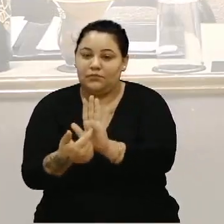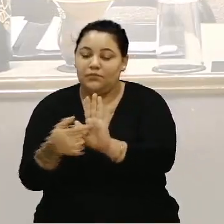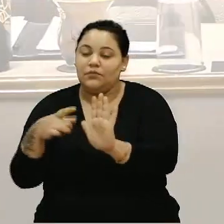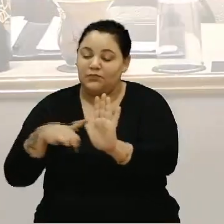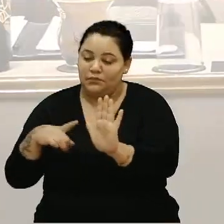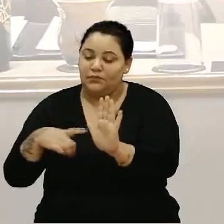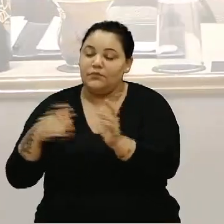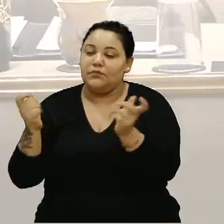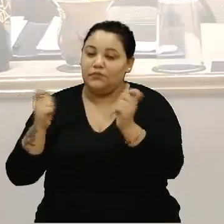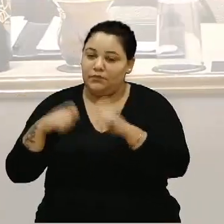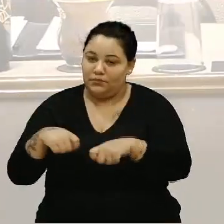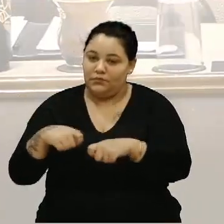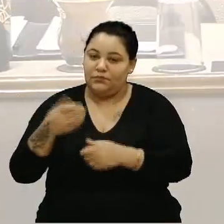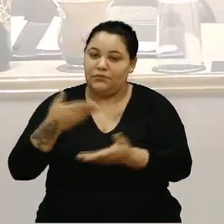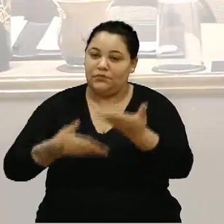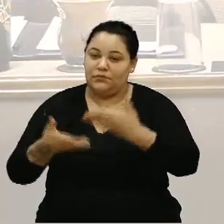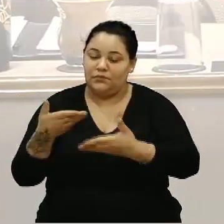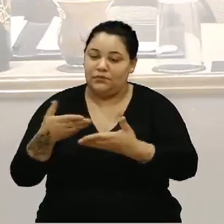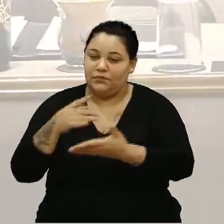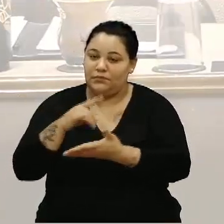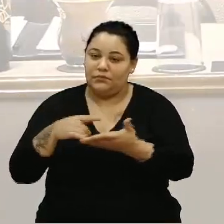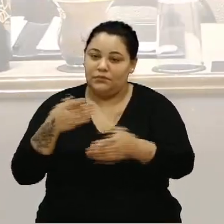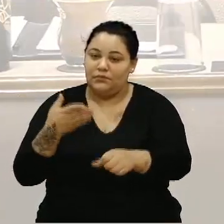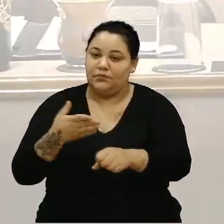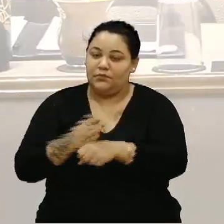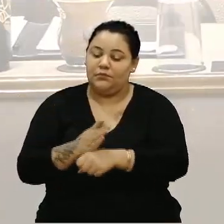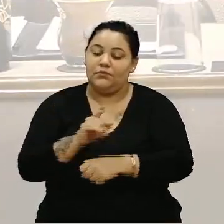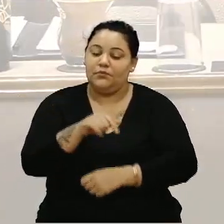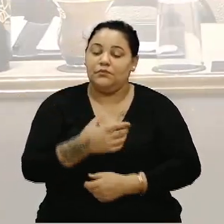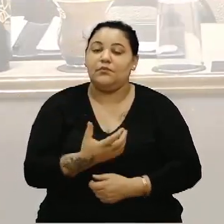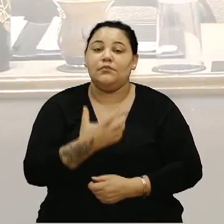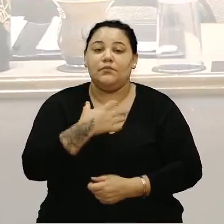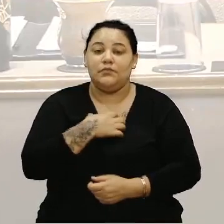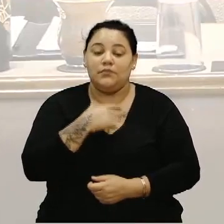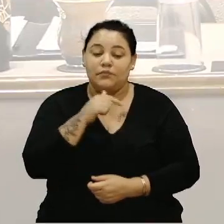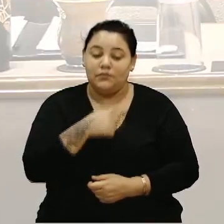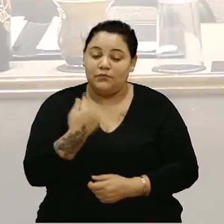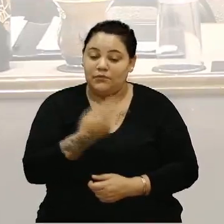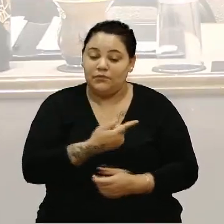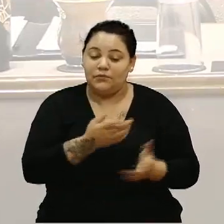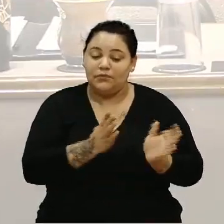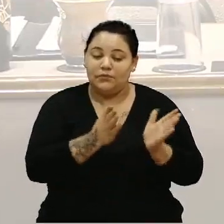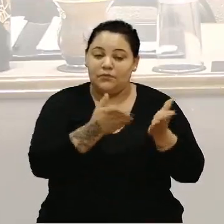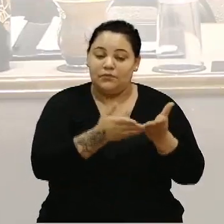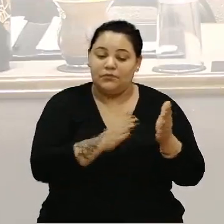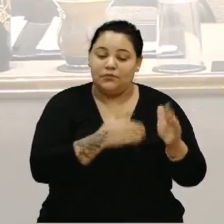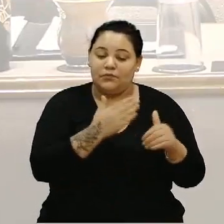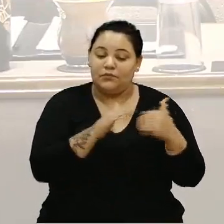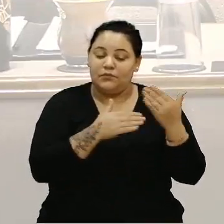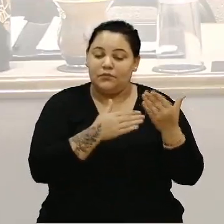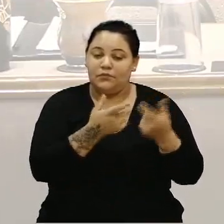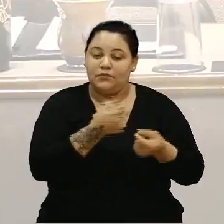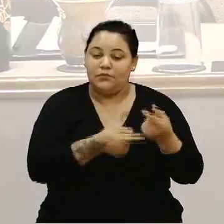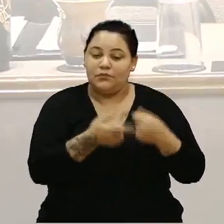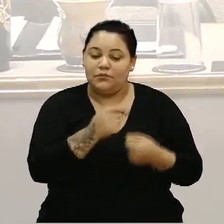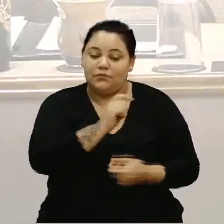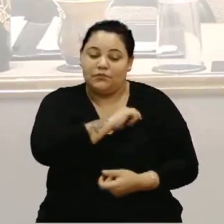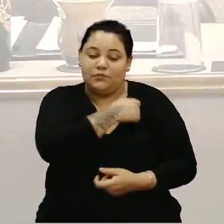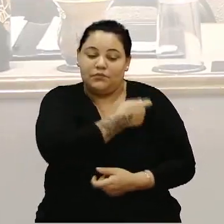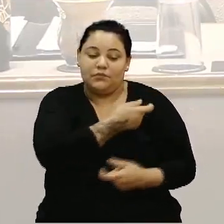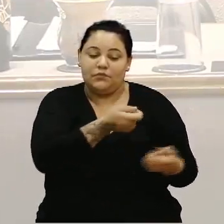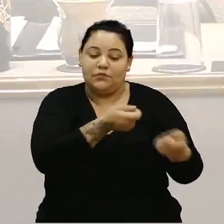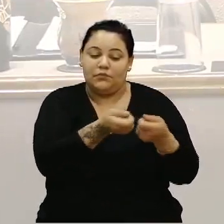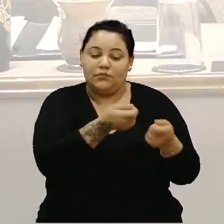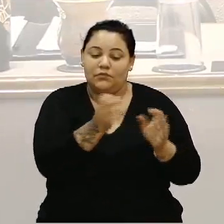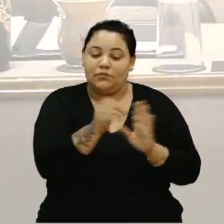de obtenção de parecer favorável. Deste modo, esta Comissão de Desenvolvimento Econômico, Fiscalização, Controle Orçamentário e